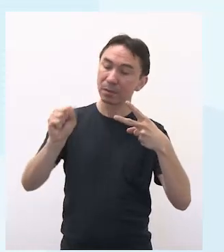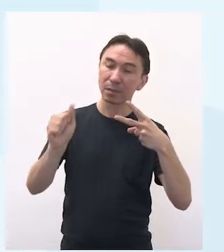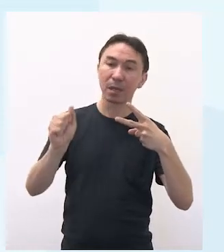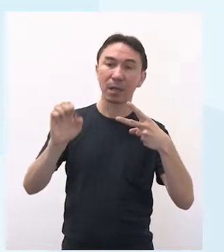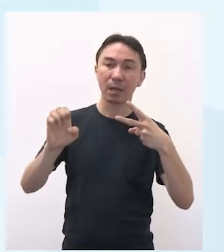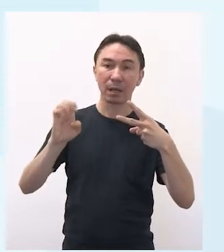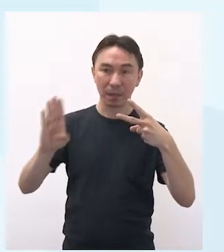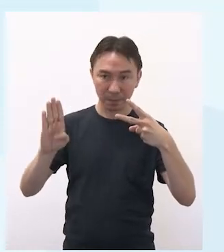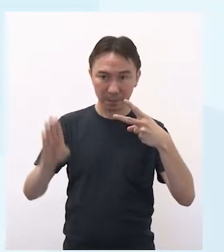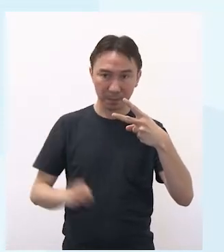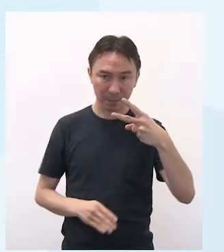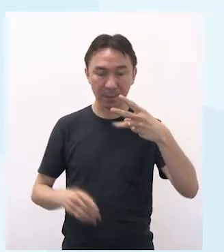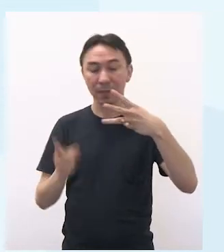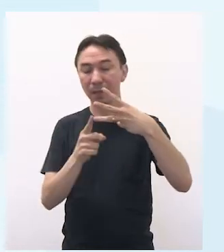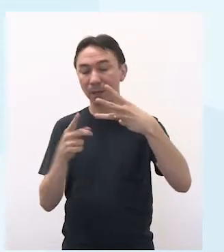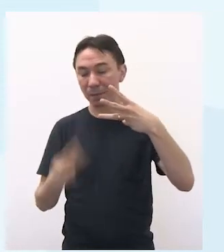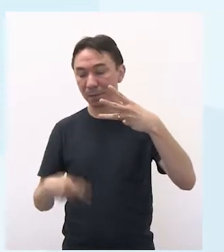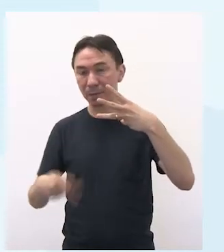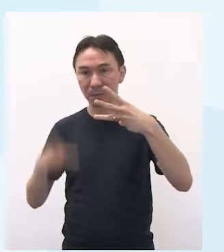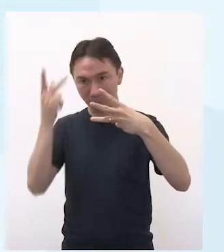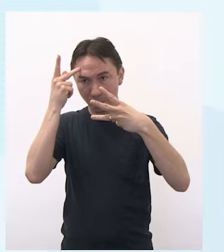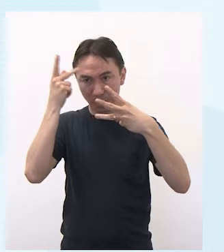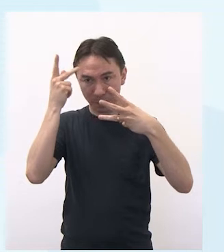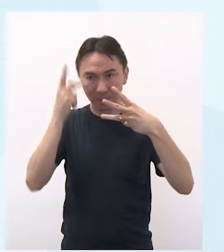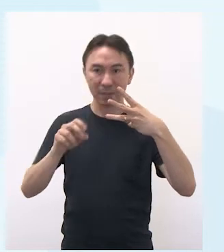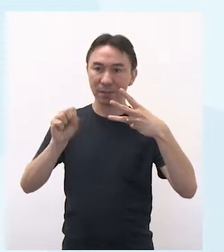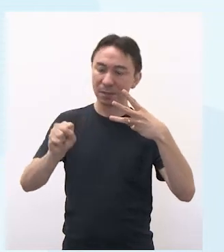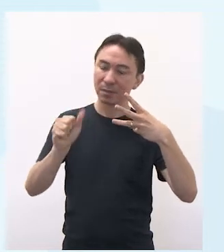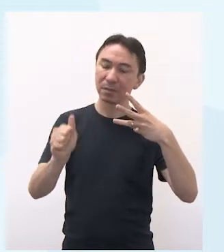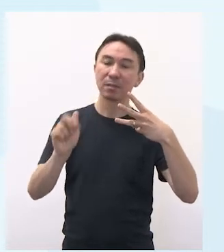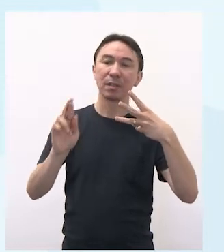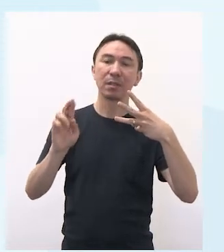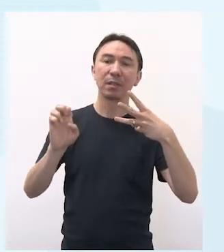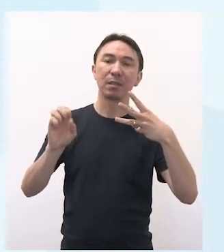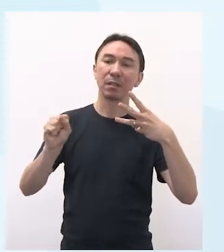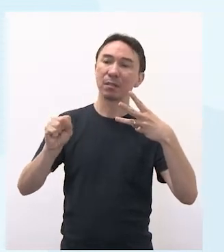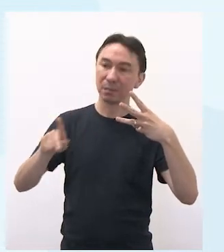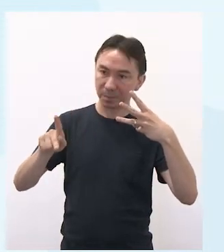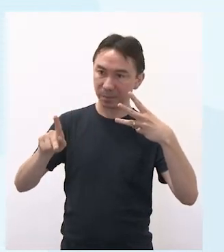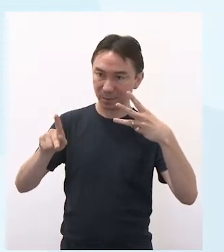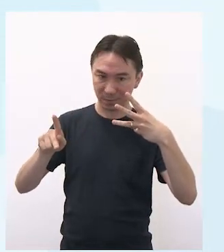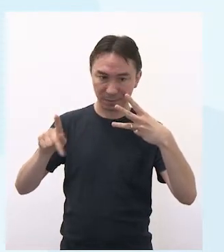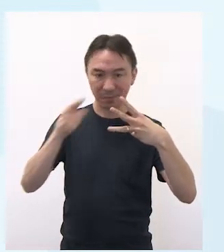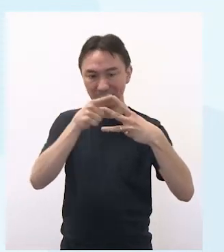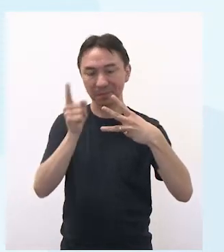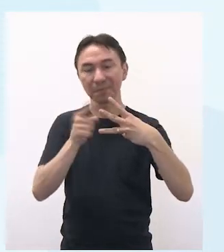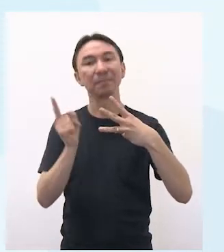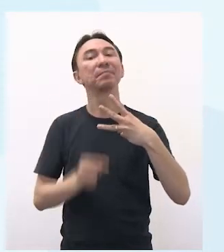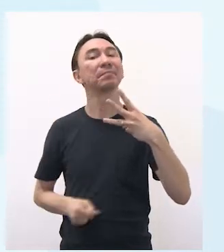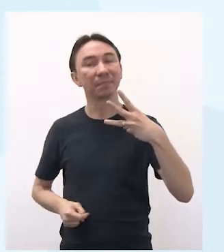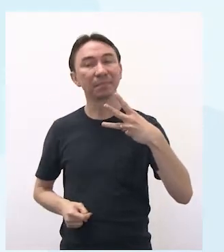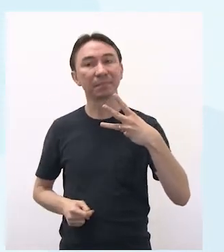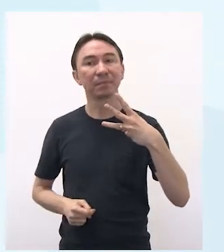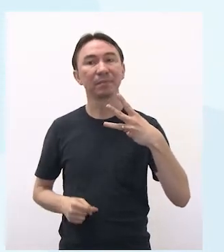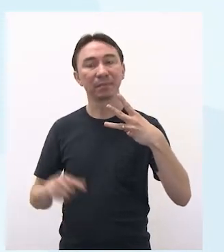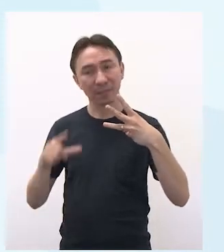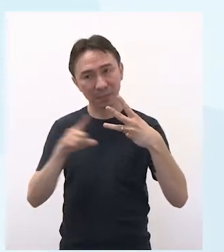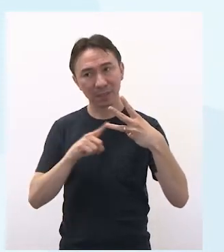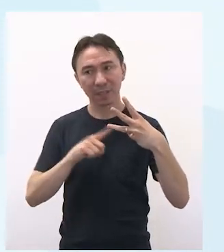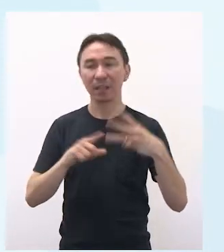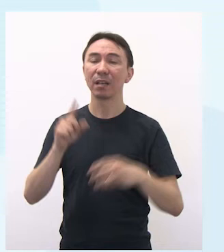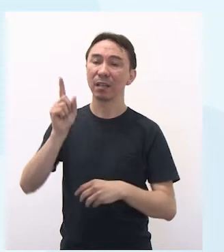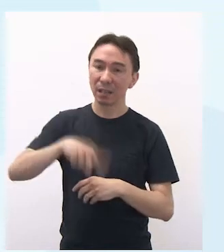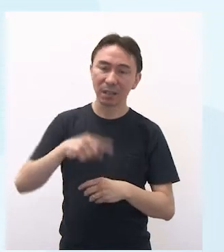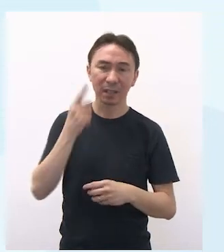o SARESP, em que nós temos a análise, então, como se encontra, como eu já falei, a respeito, então,